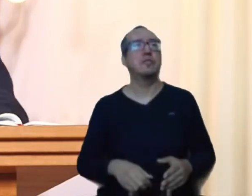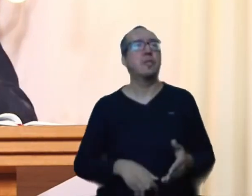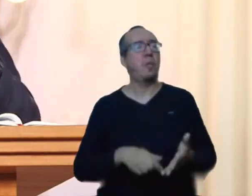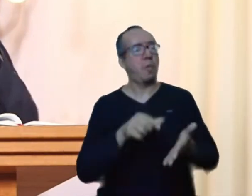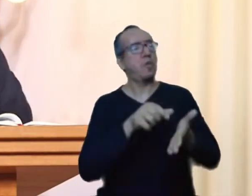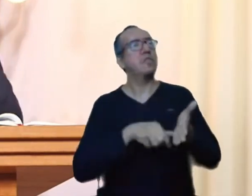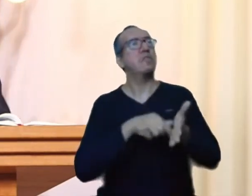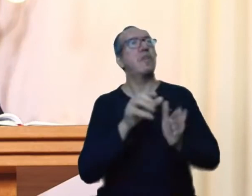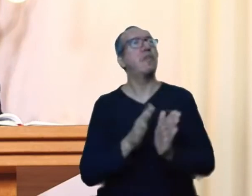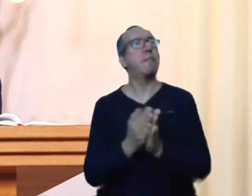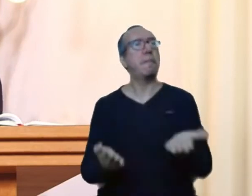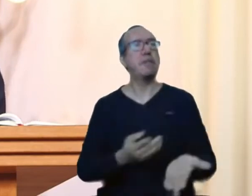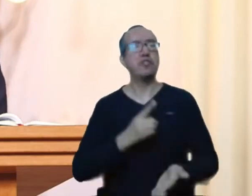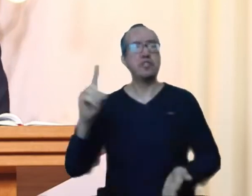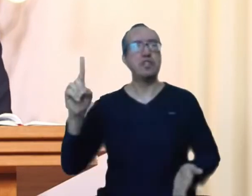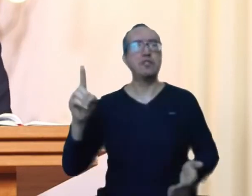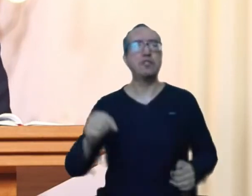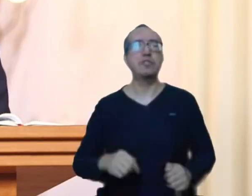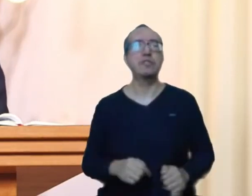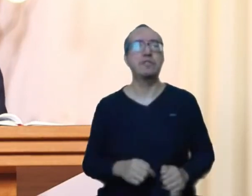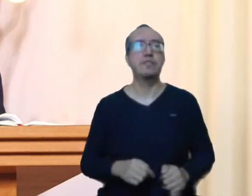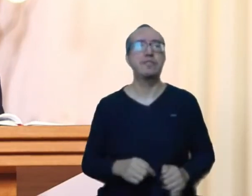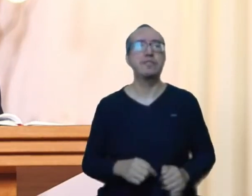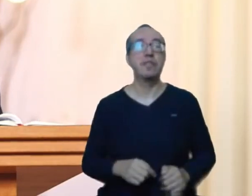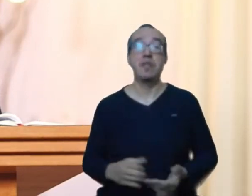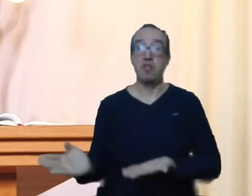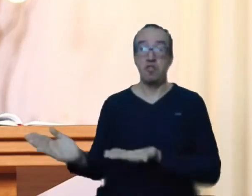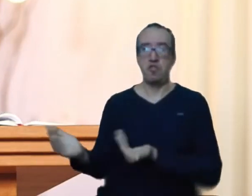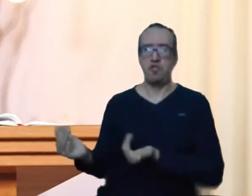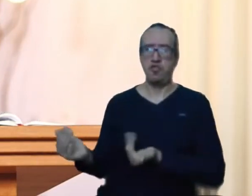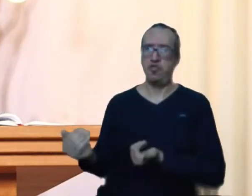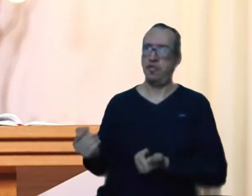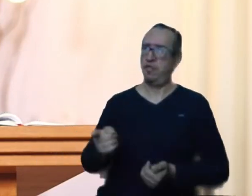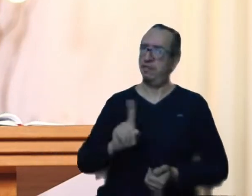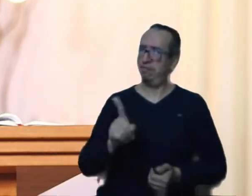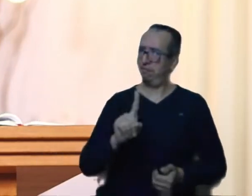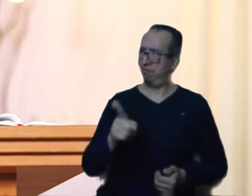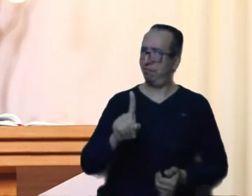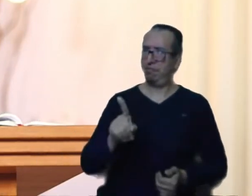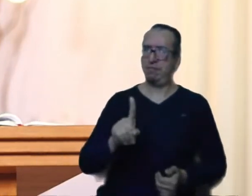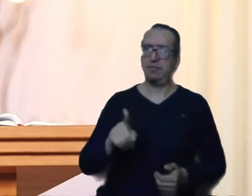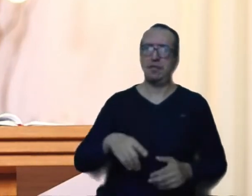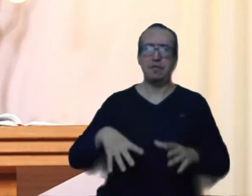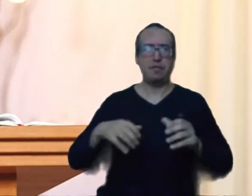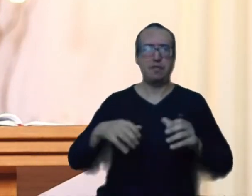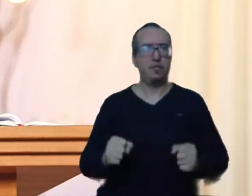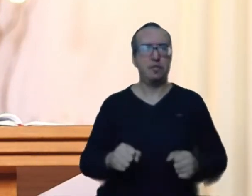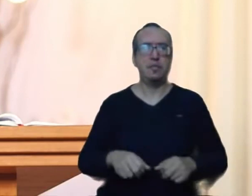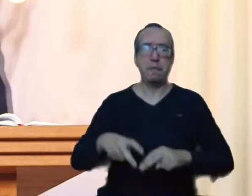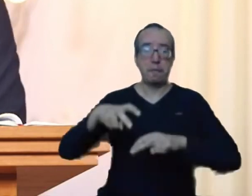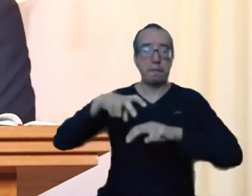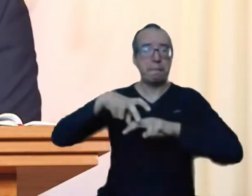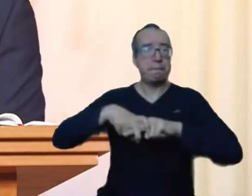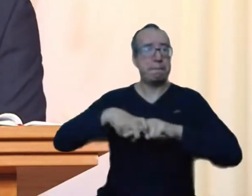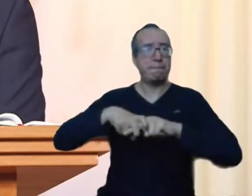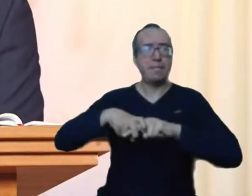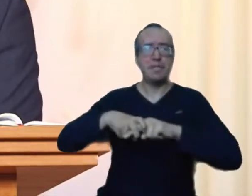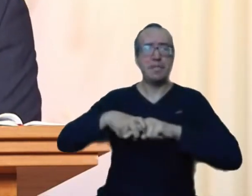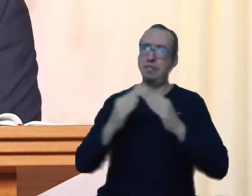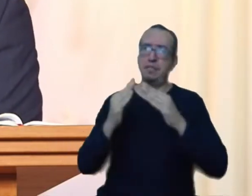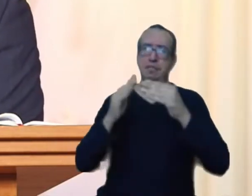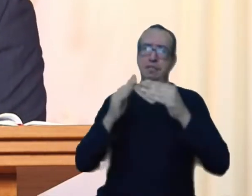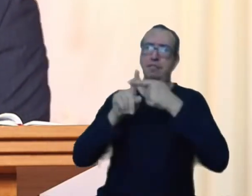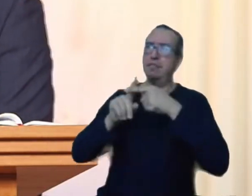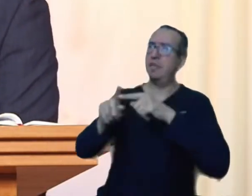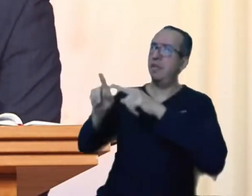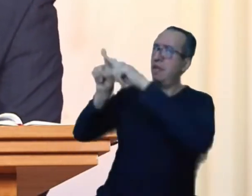lugar para o jovem na igreja. Não é. Por quê? Porque a janela é